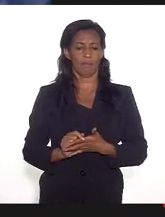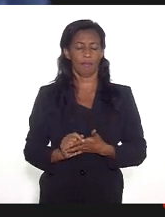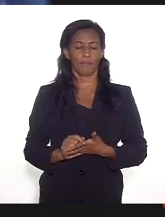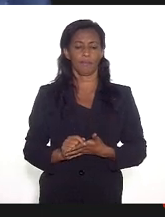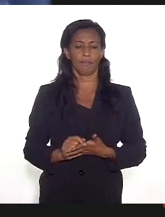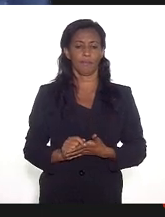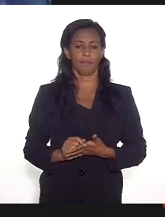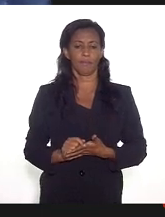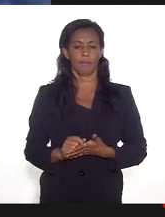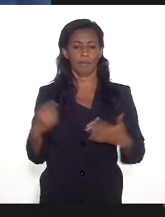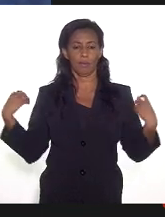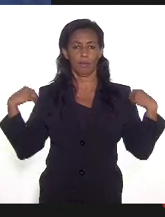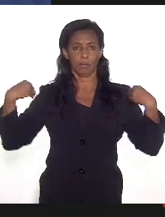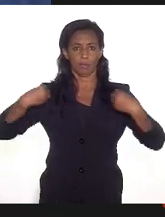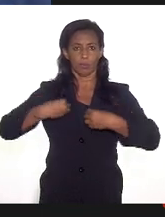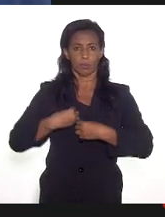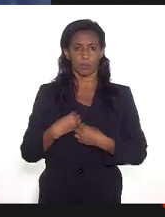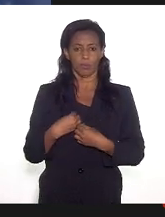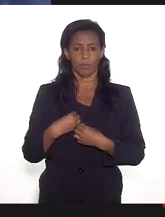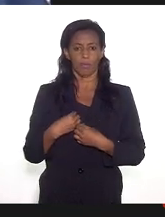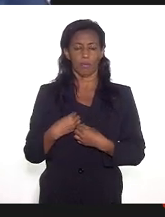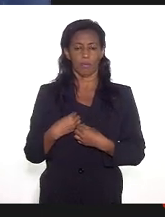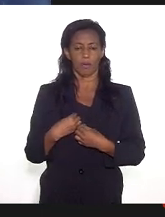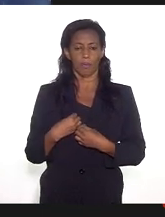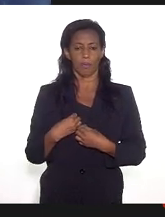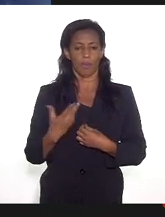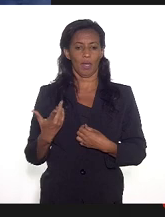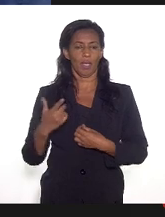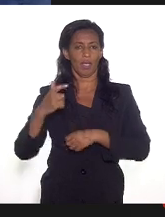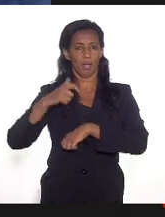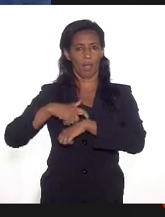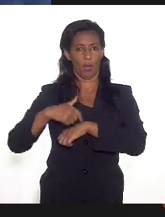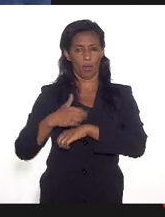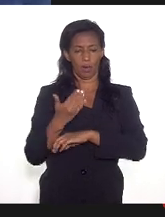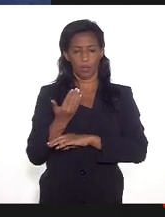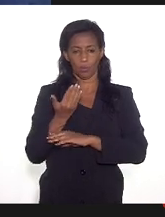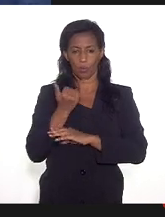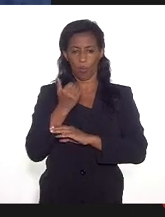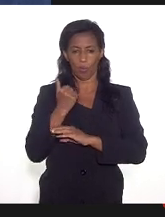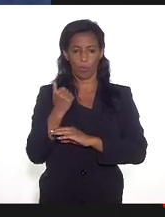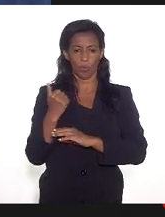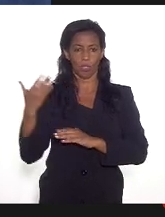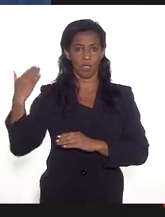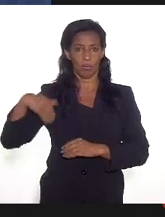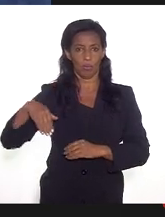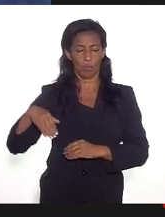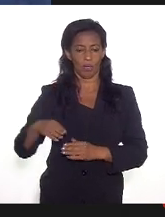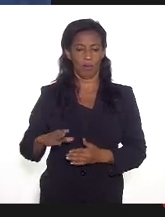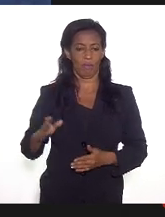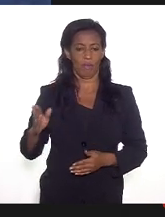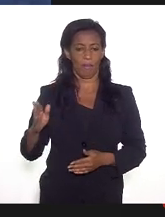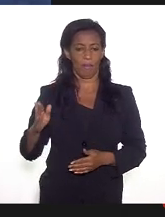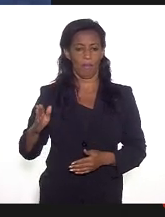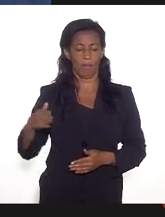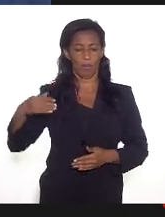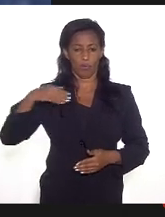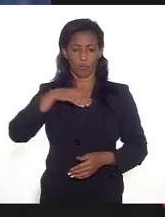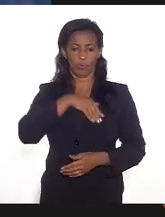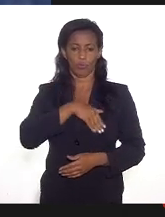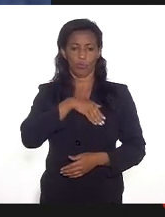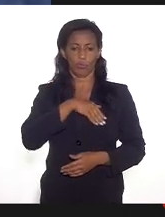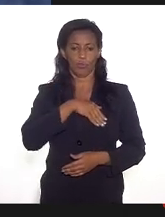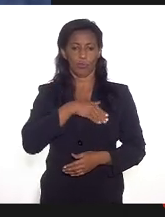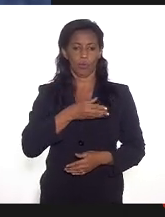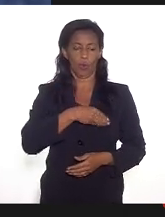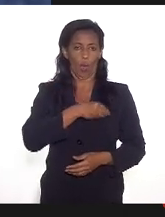maior para ele colocar o arroz durante o seu horário, suposto horário de almoço, ele colocava a mão no jaleco,